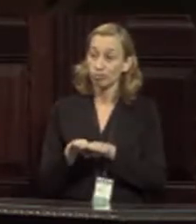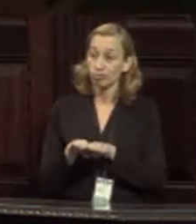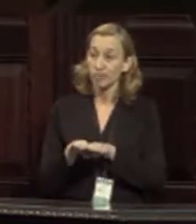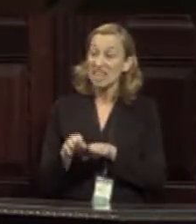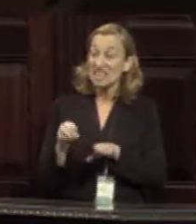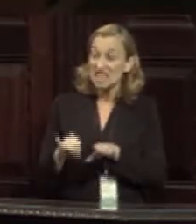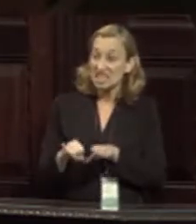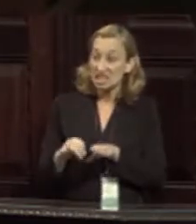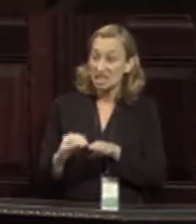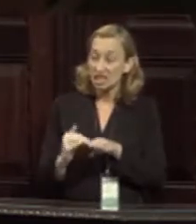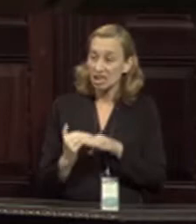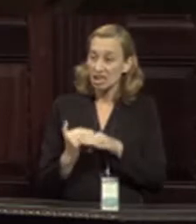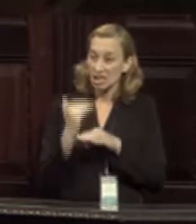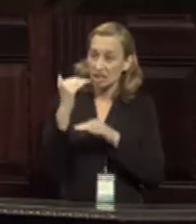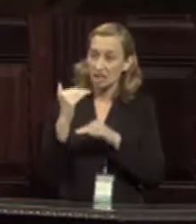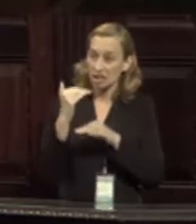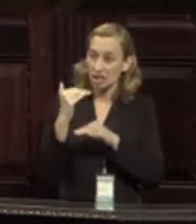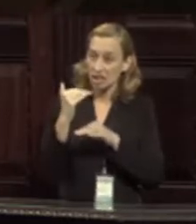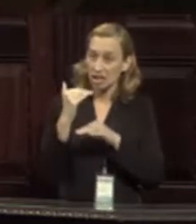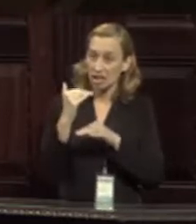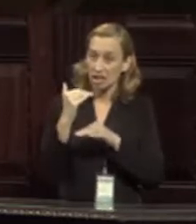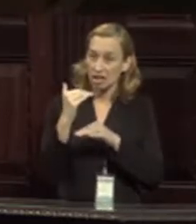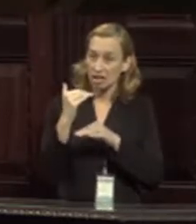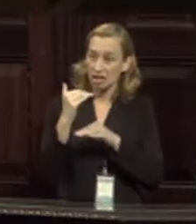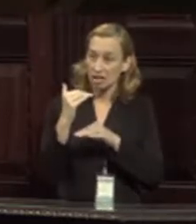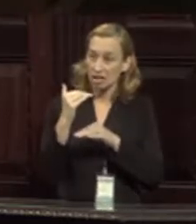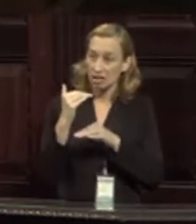estoura a TIR, taxa interna de retorno.